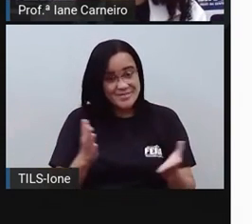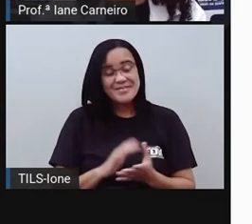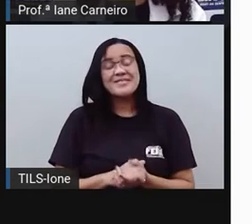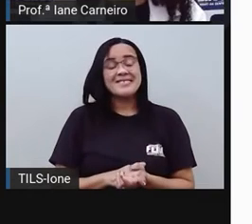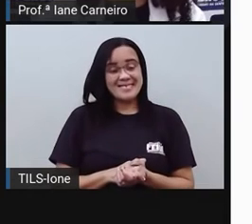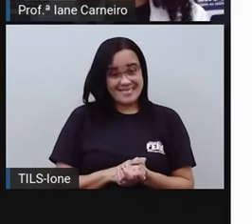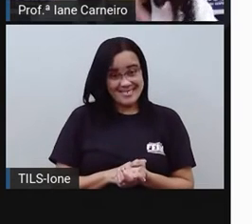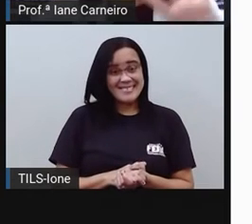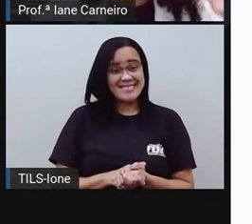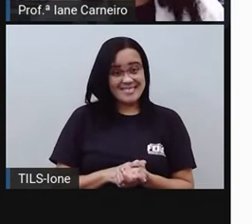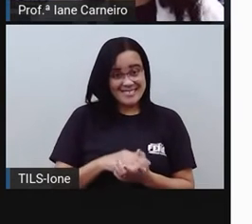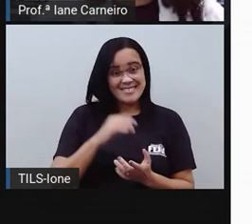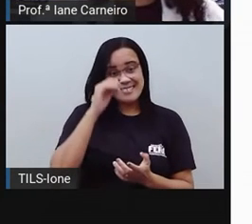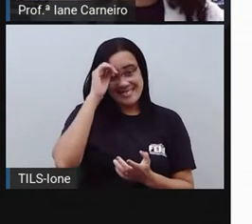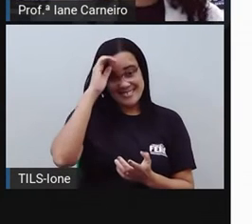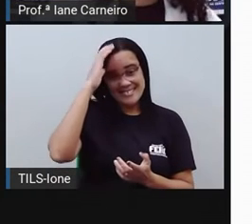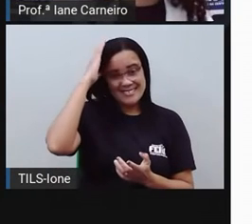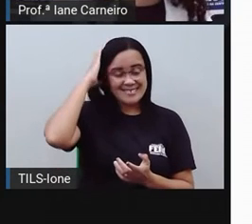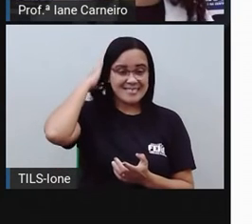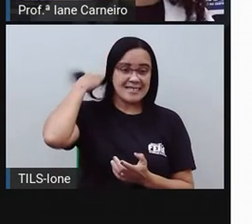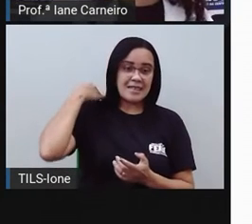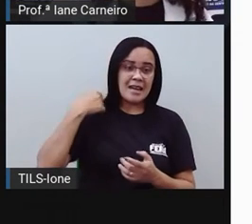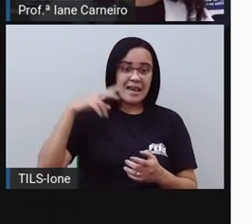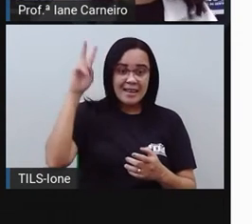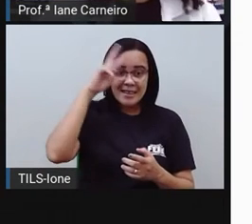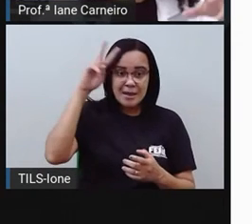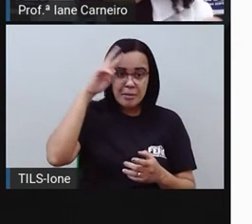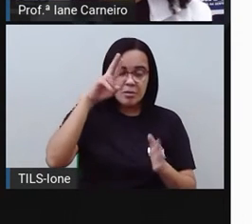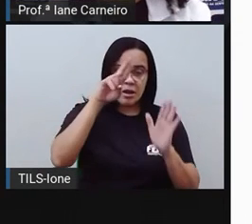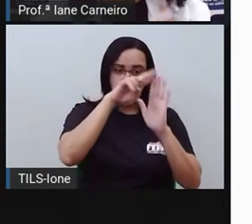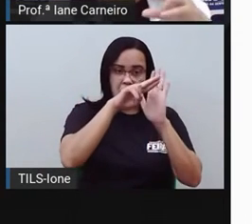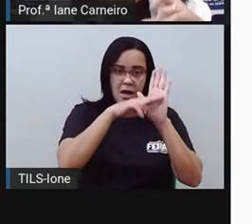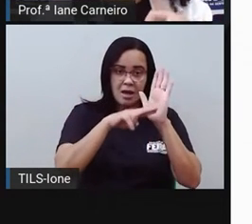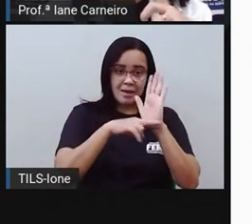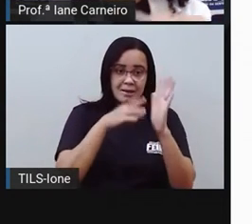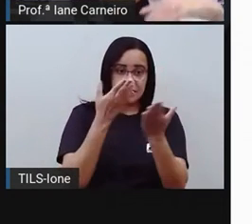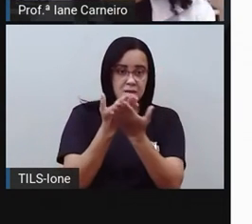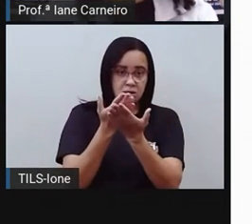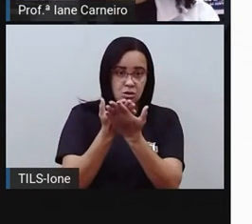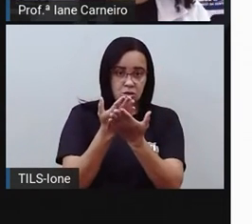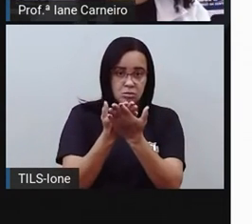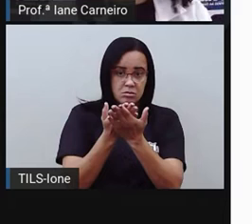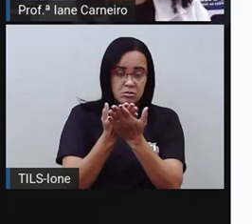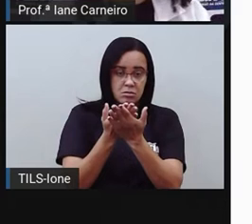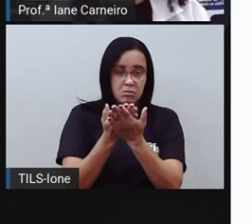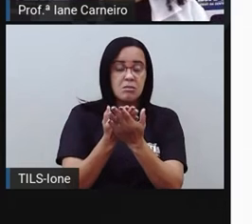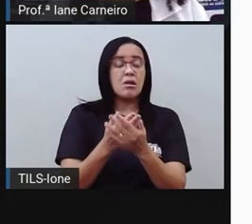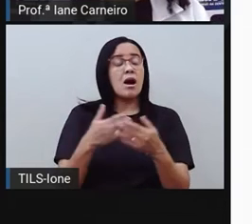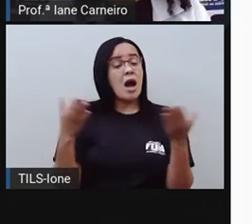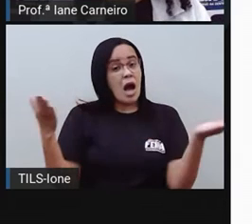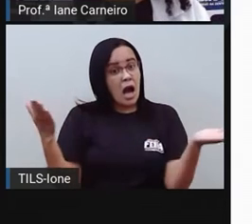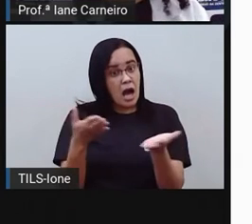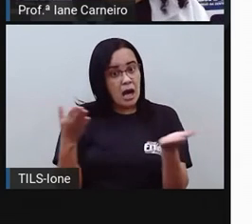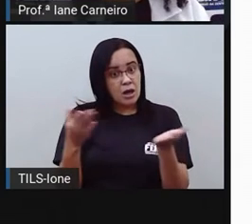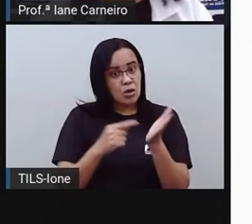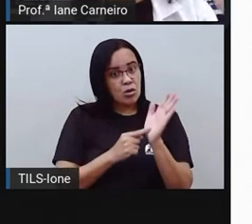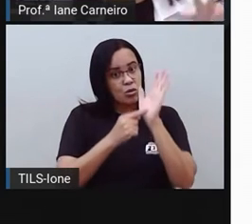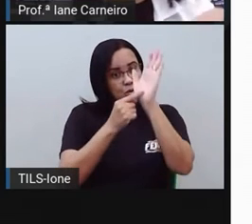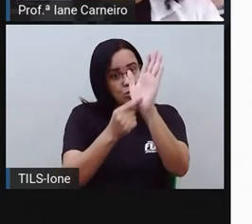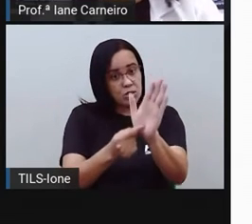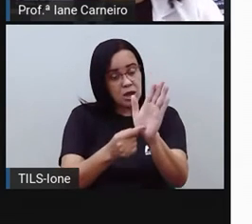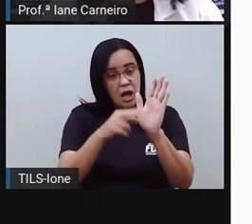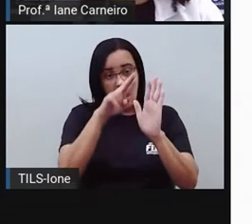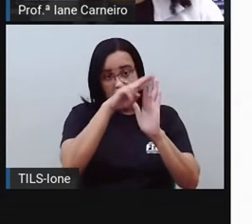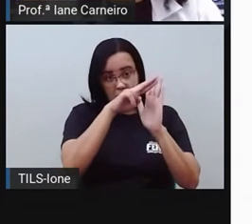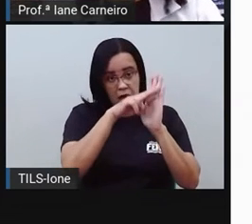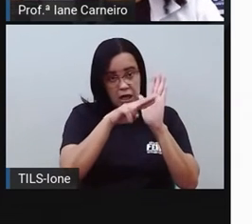Então, a gente falou das regras da escola, né? Agora a gente vai falar das regras de algumas famílias. Porque tem família que tem